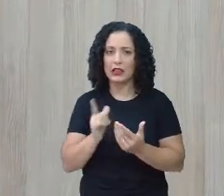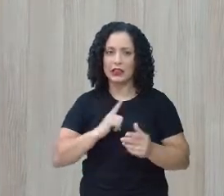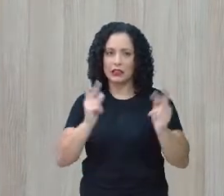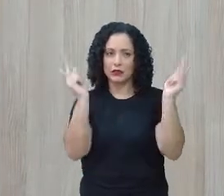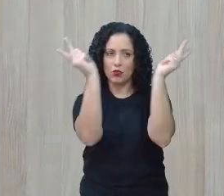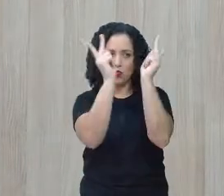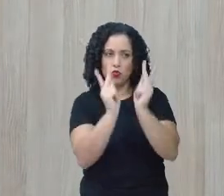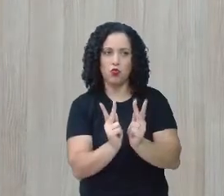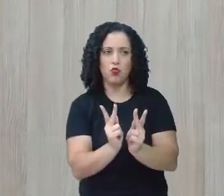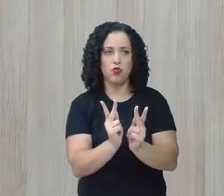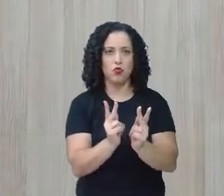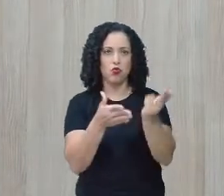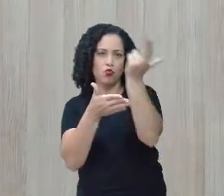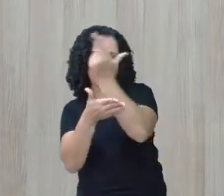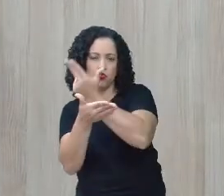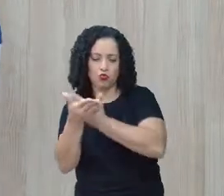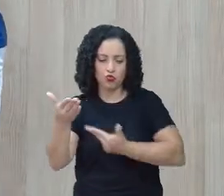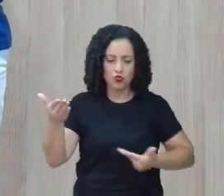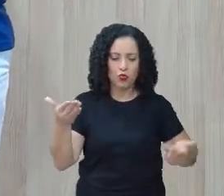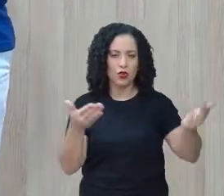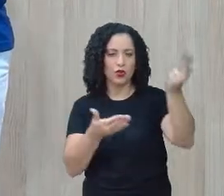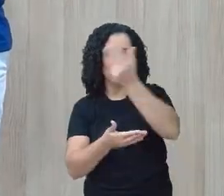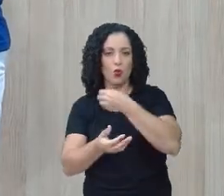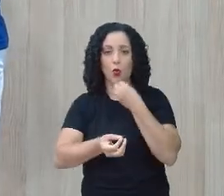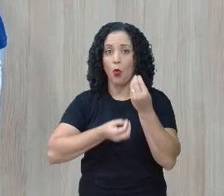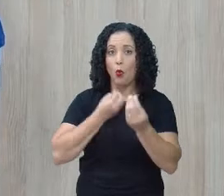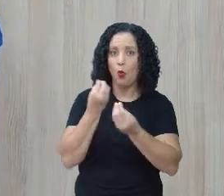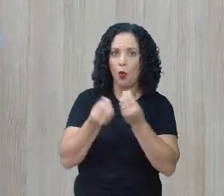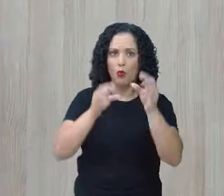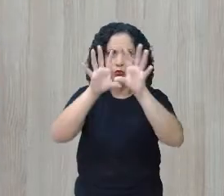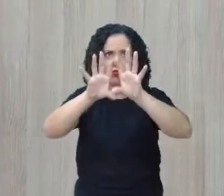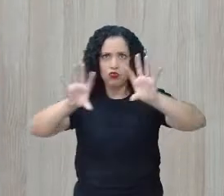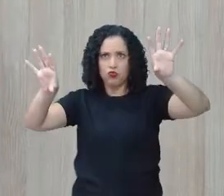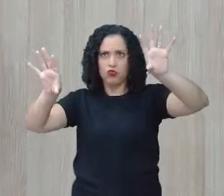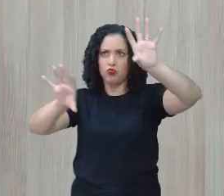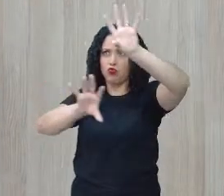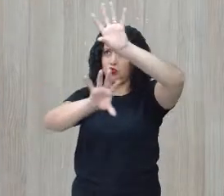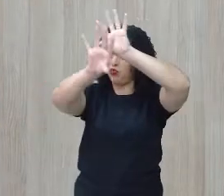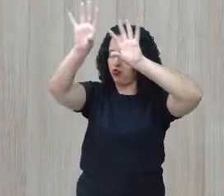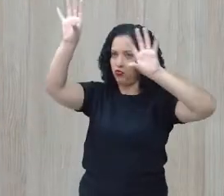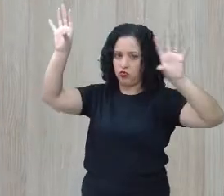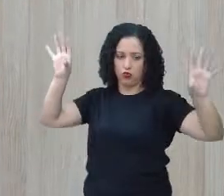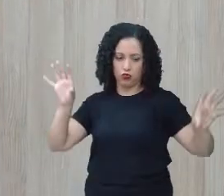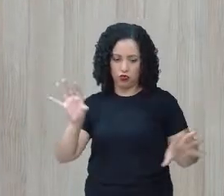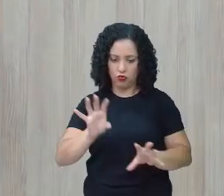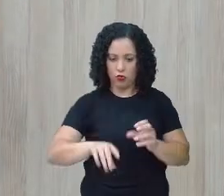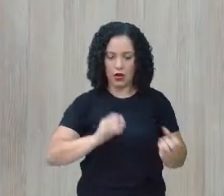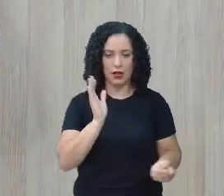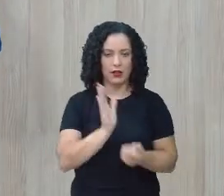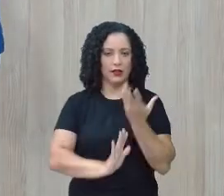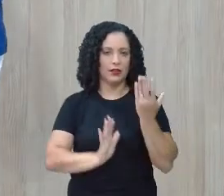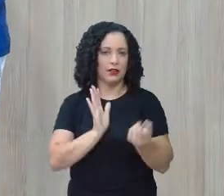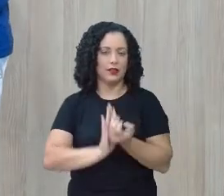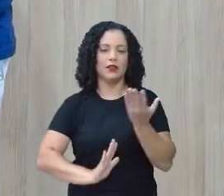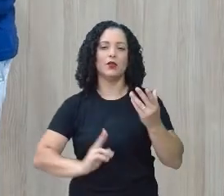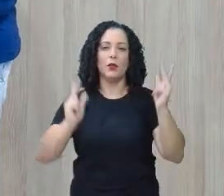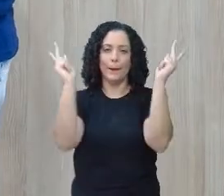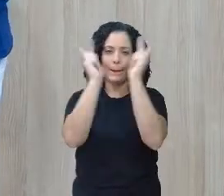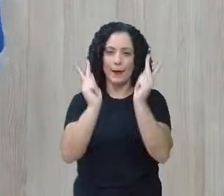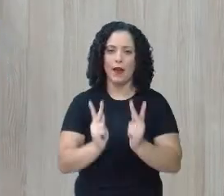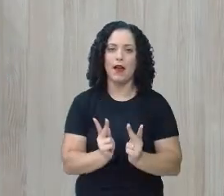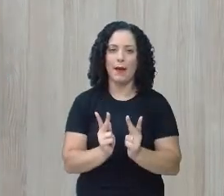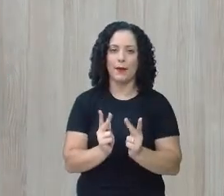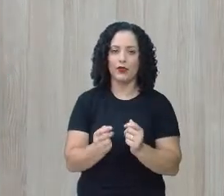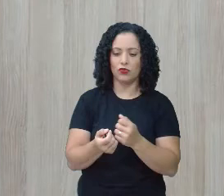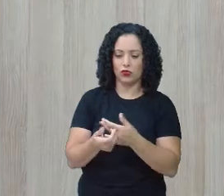diagramação, né, com essa representação dos espaços, né? Então, criando ali mapas, né, cartas, né, que